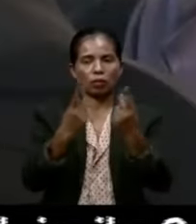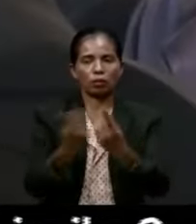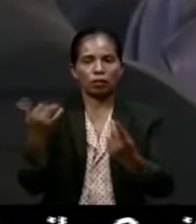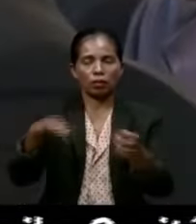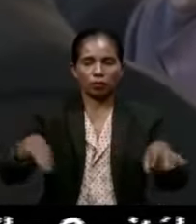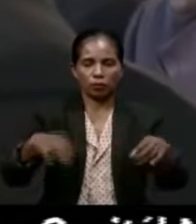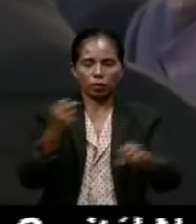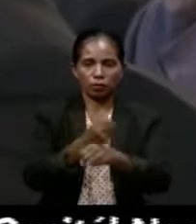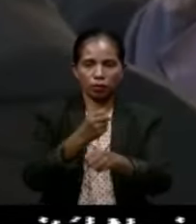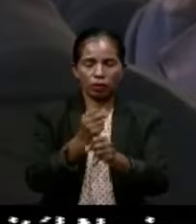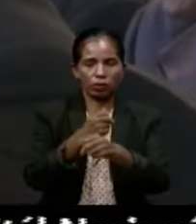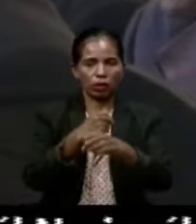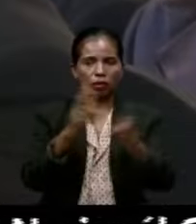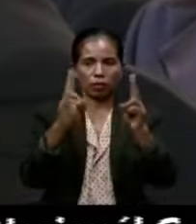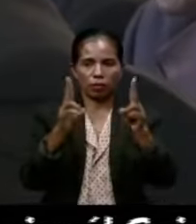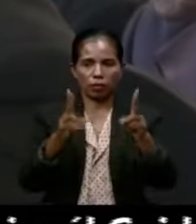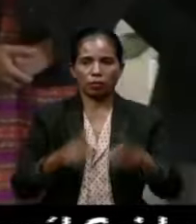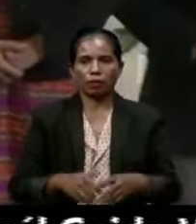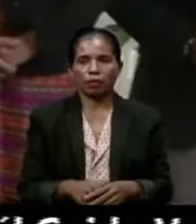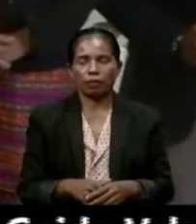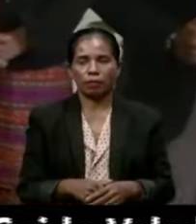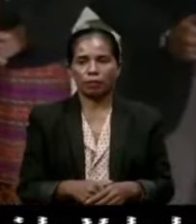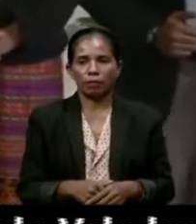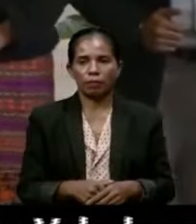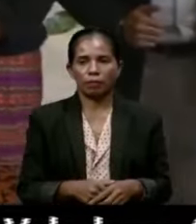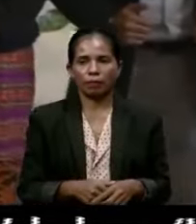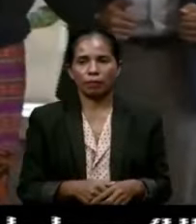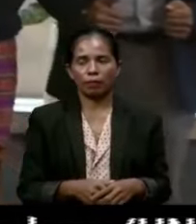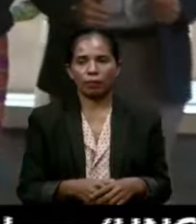esforço an, ho di finaliza lalais. Agustino da Costa, Rumalo Neves, ZMN.